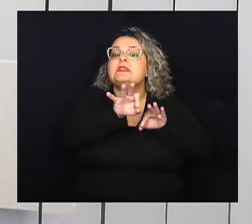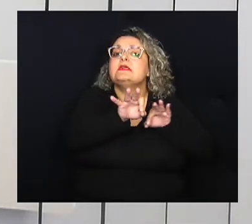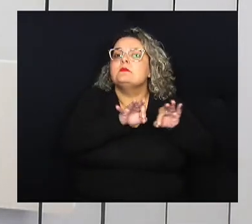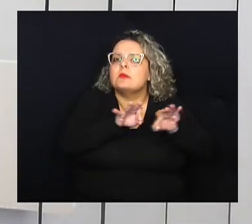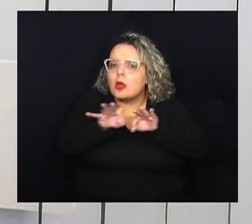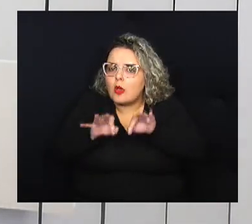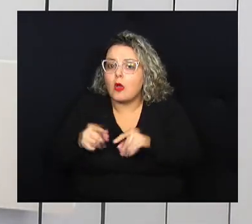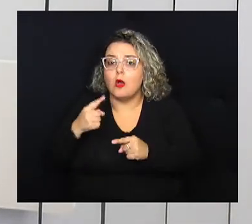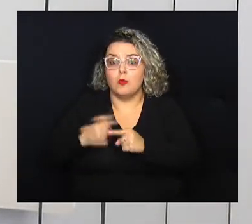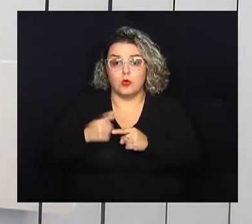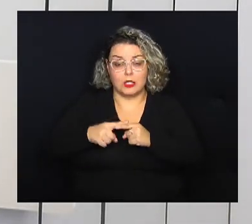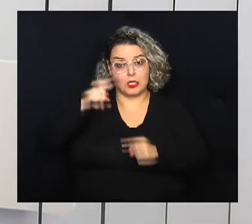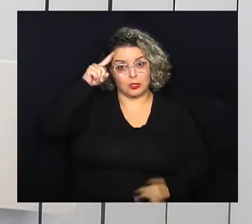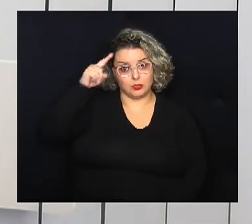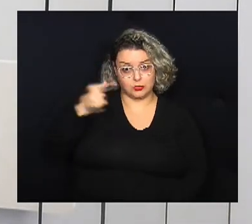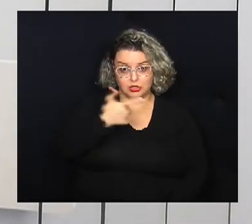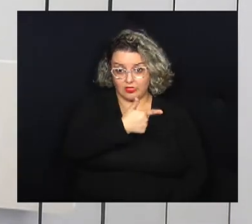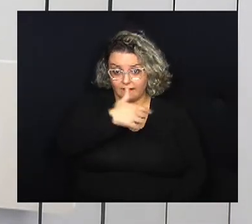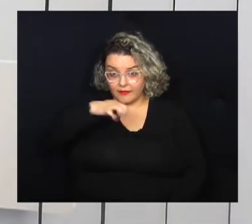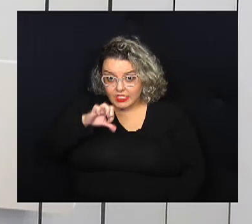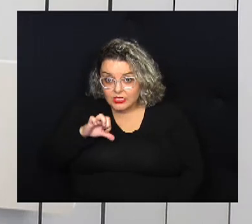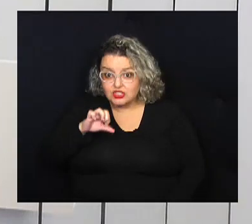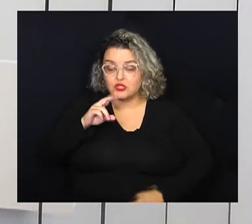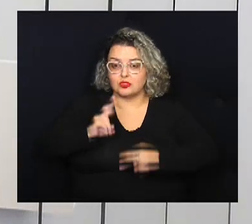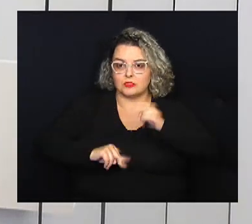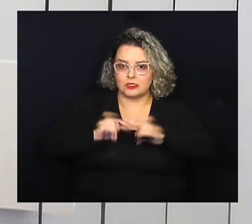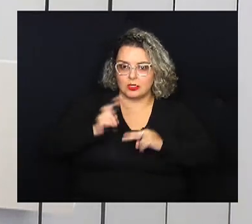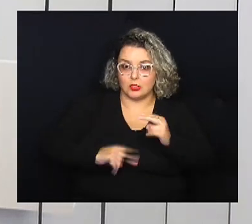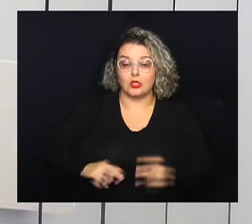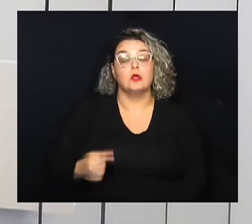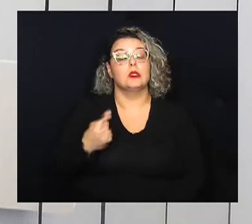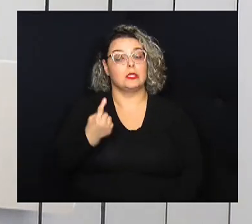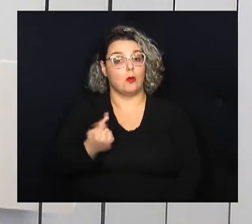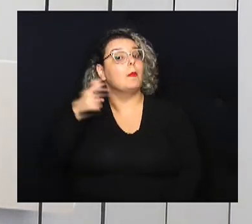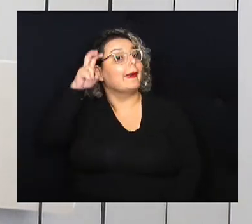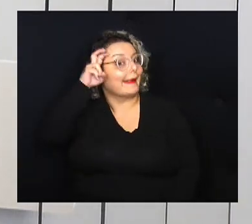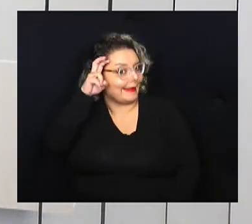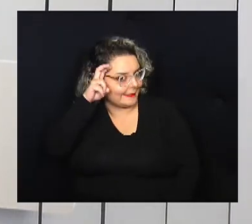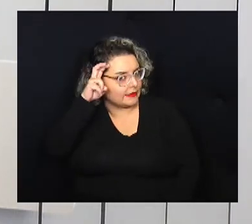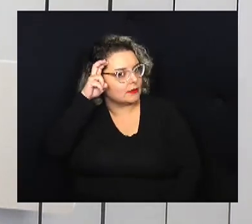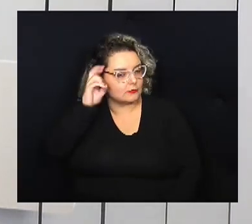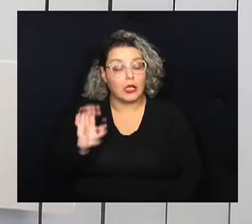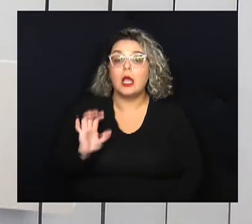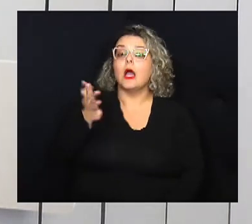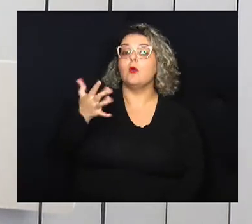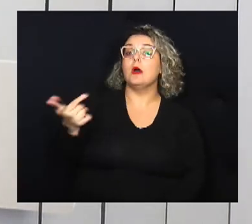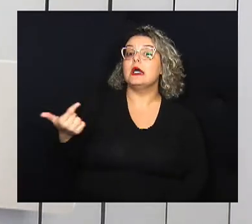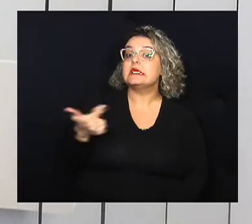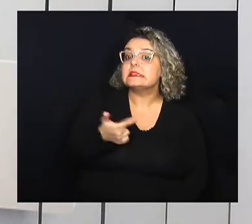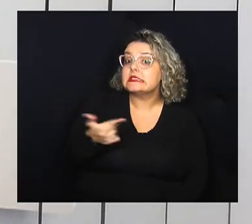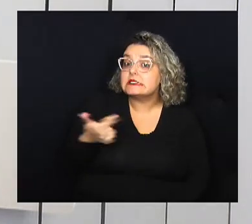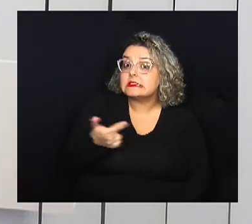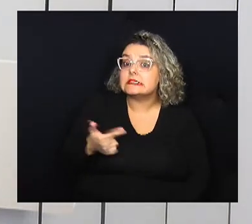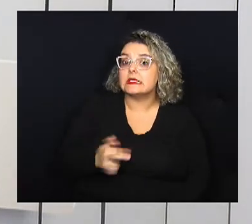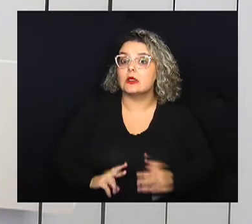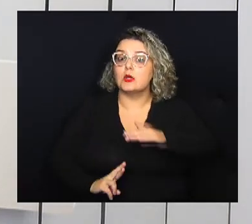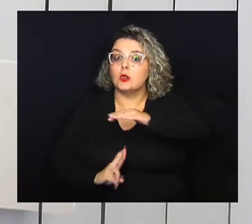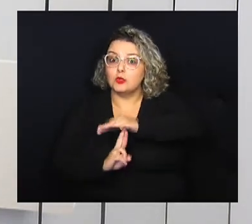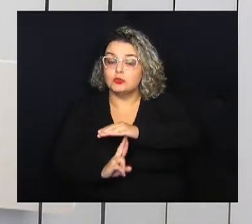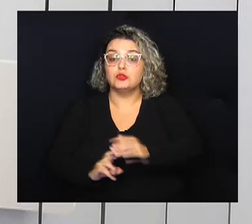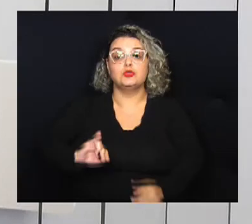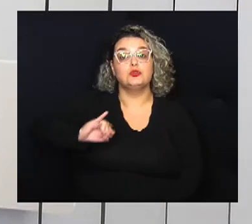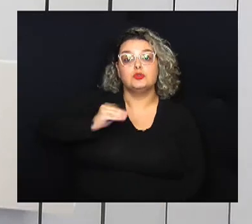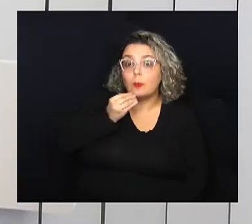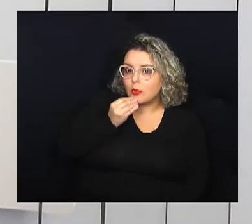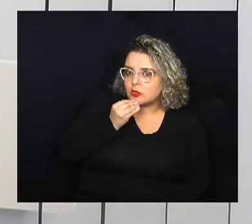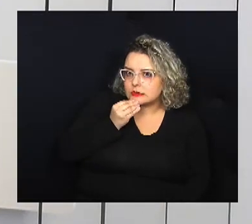Porque no dia 29 de junho, uma quinta-feira, acontece a segunda-feira de